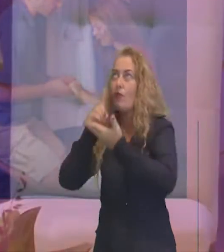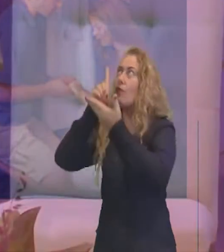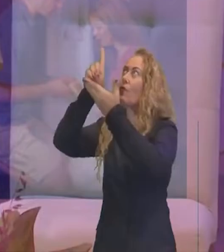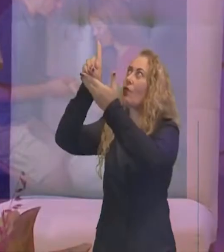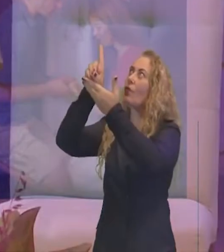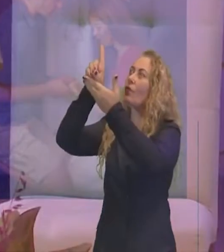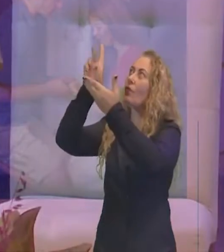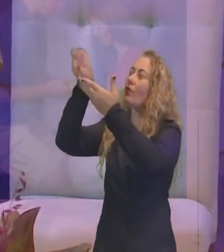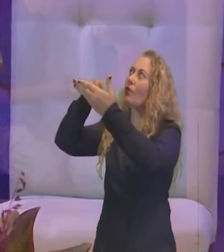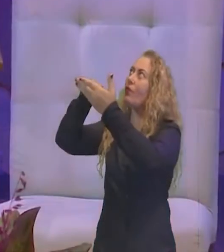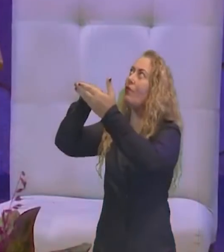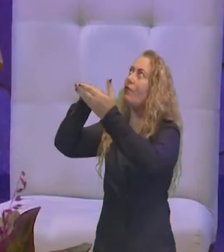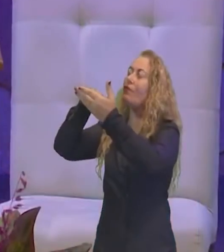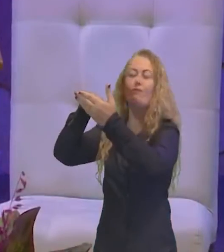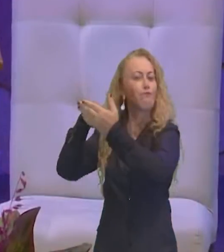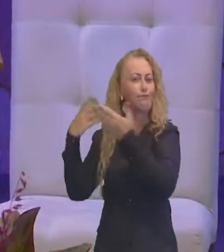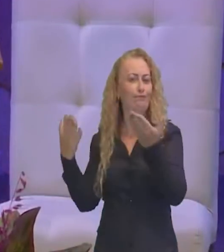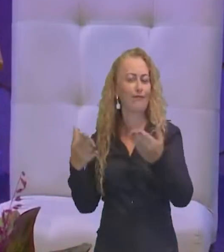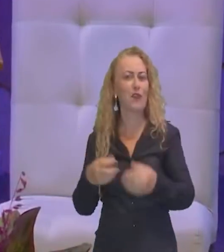Posso falar?